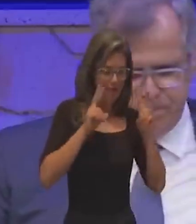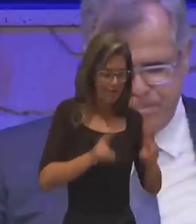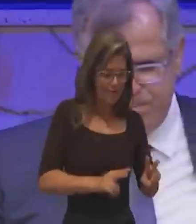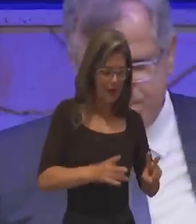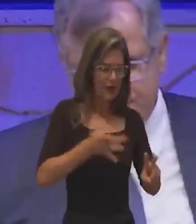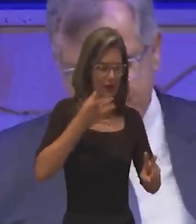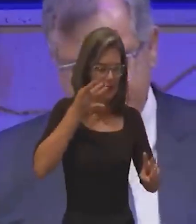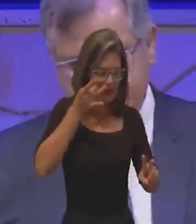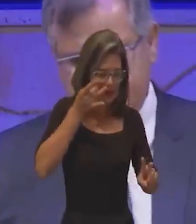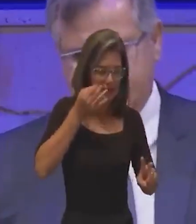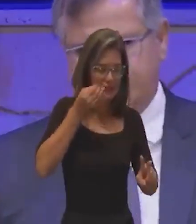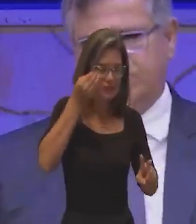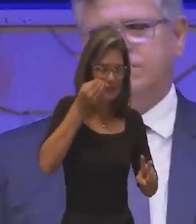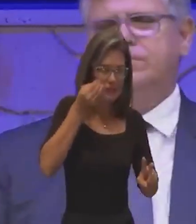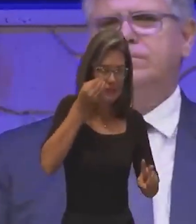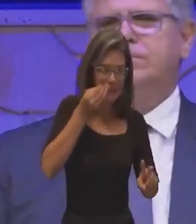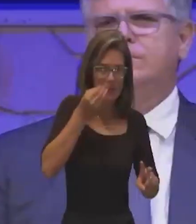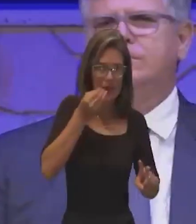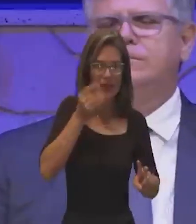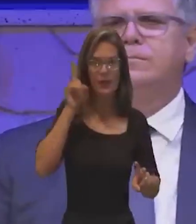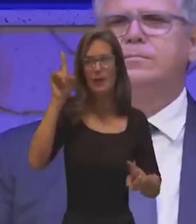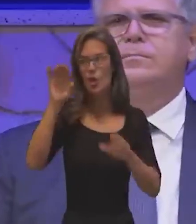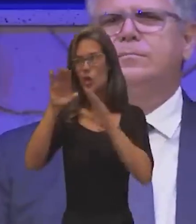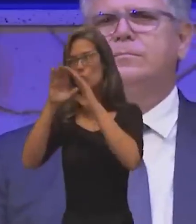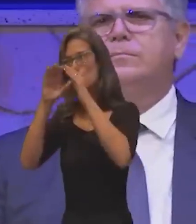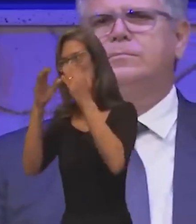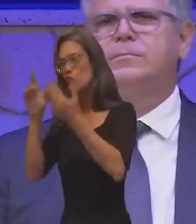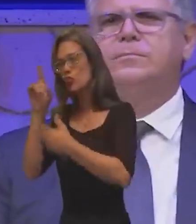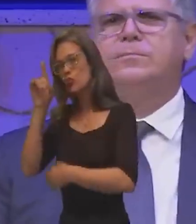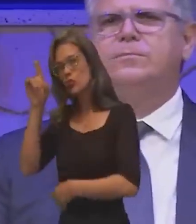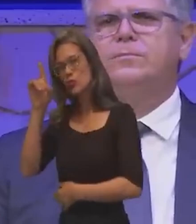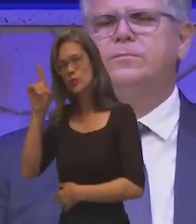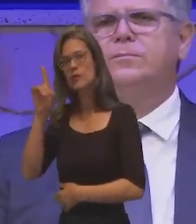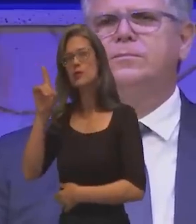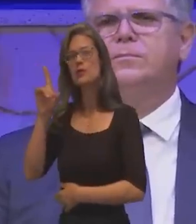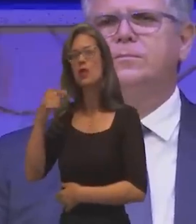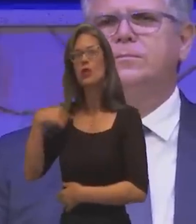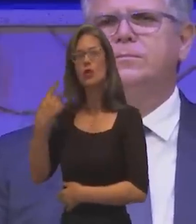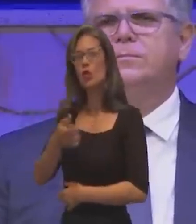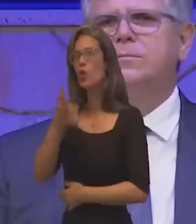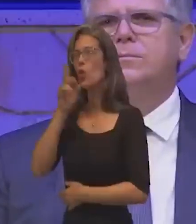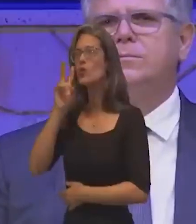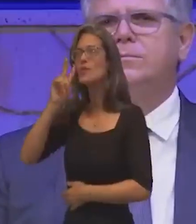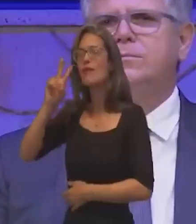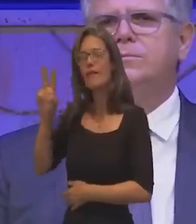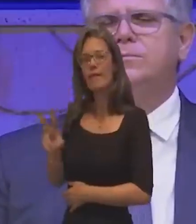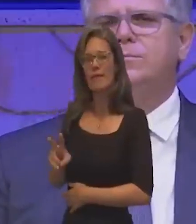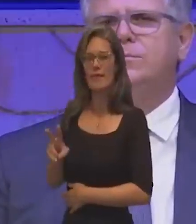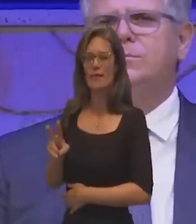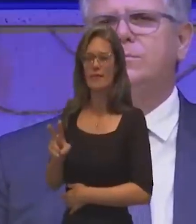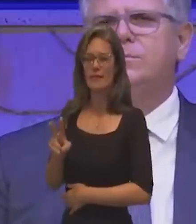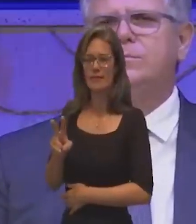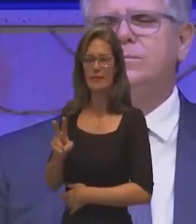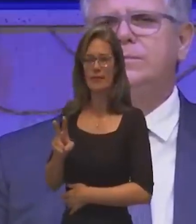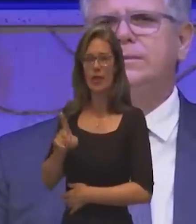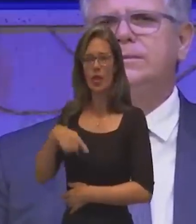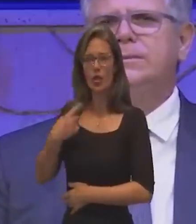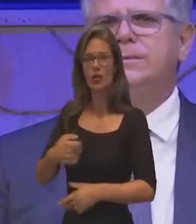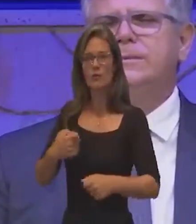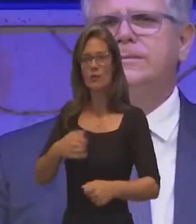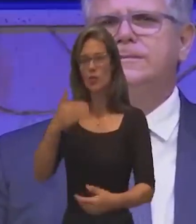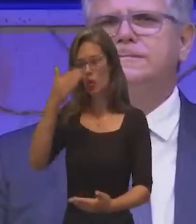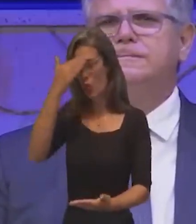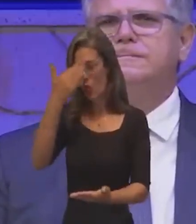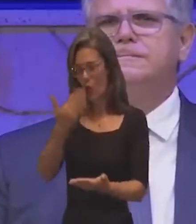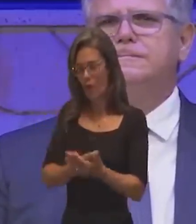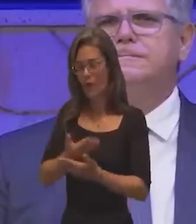Mas jamais devemos nos esquecer que a vida cristã é uma caminhada de fé. Precisamos confiar nas promessas de